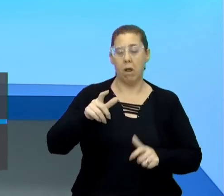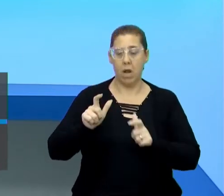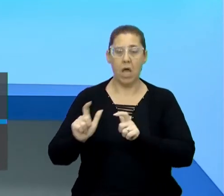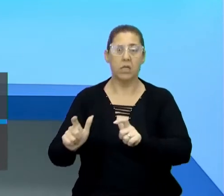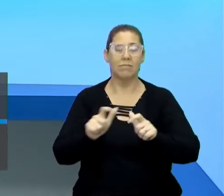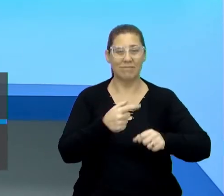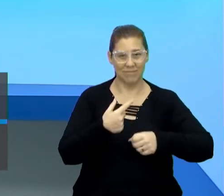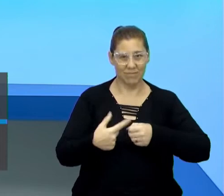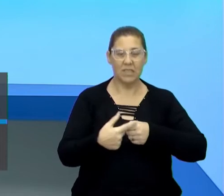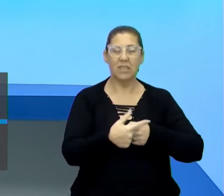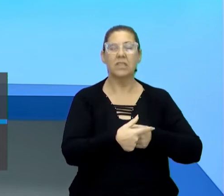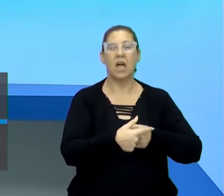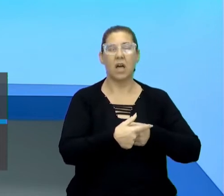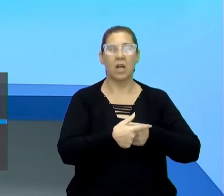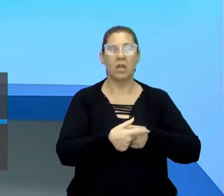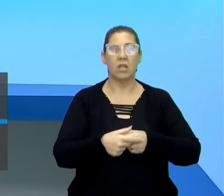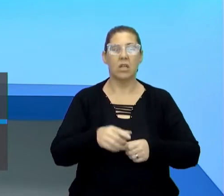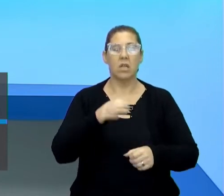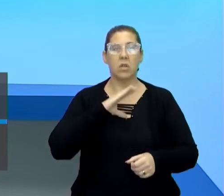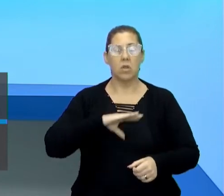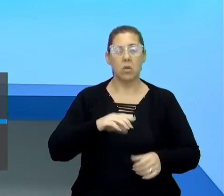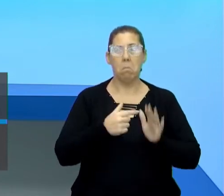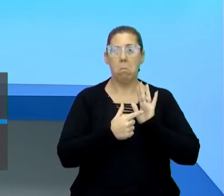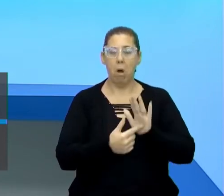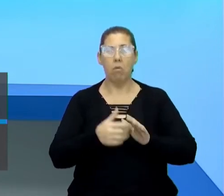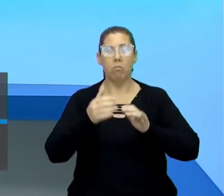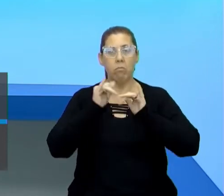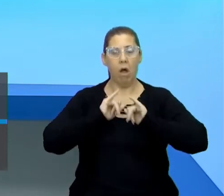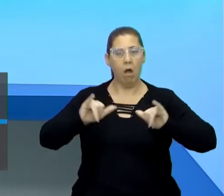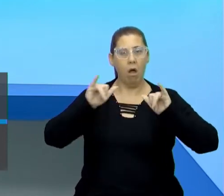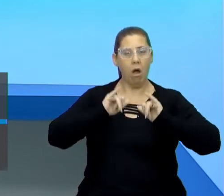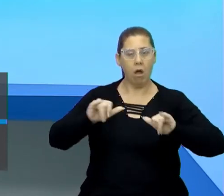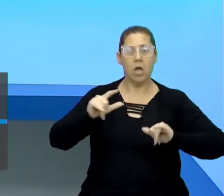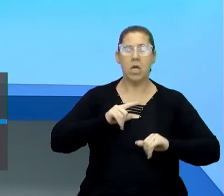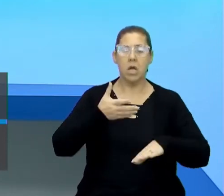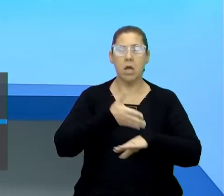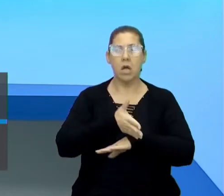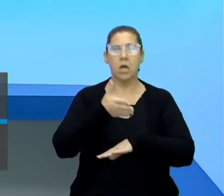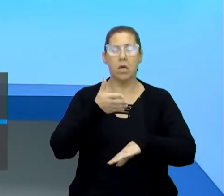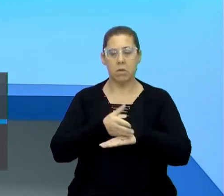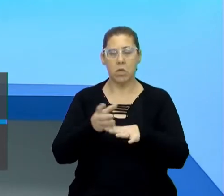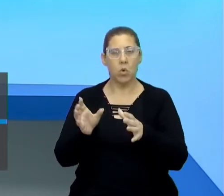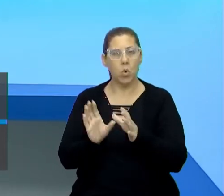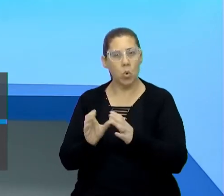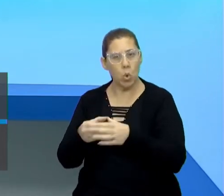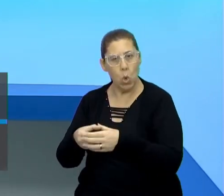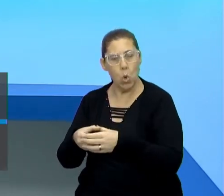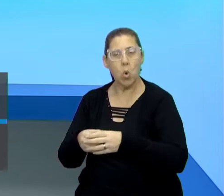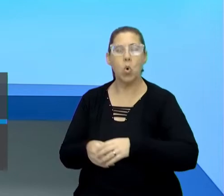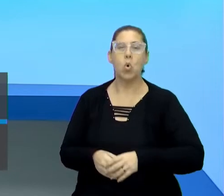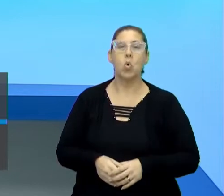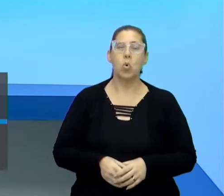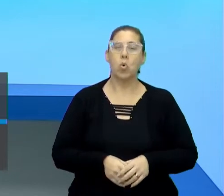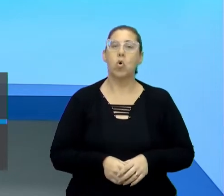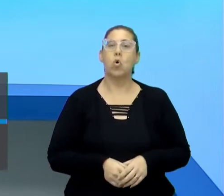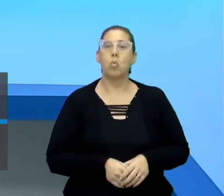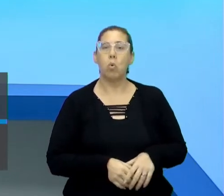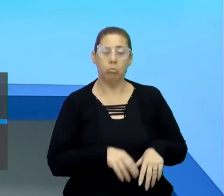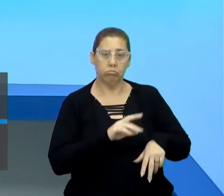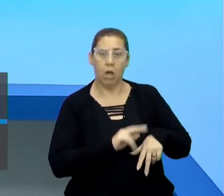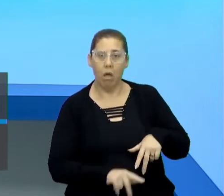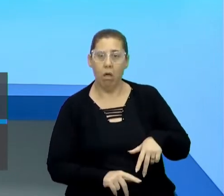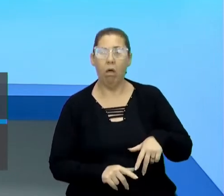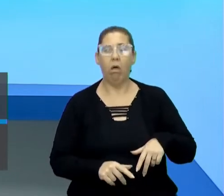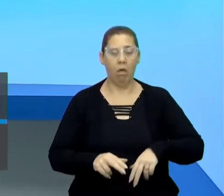cidades, o que importa são notícias que envolvem pessoas que fazem parte daquela classe étnica, já que